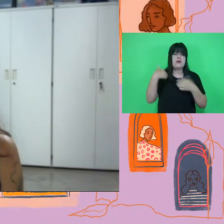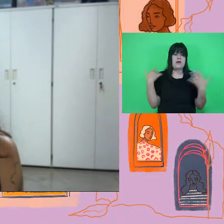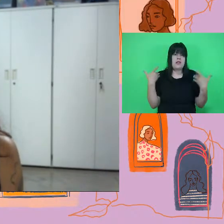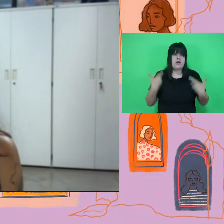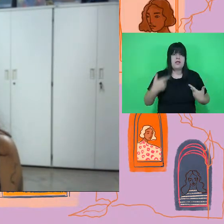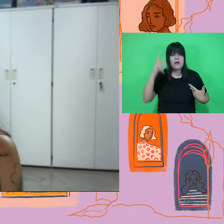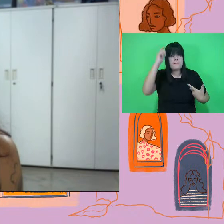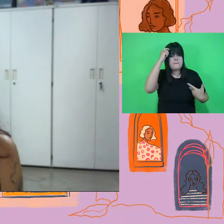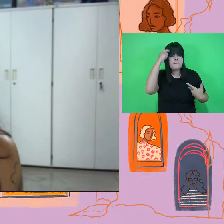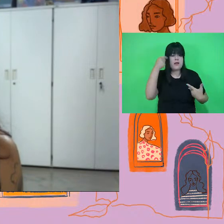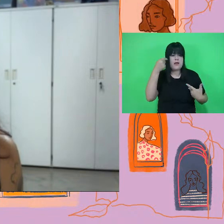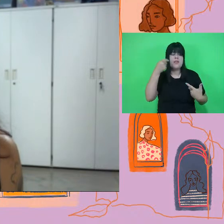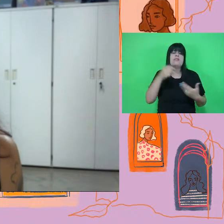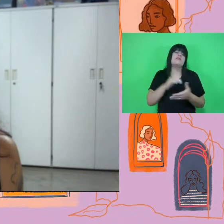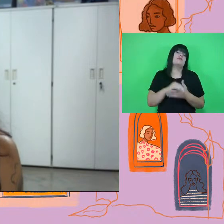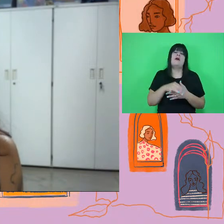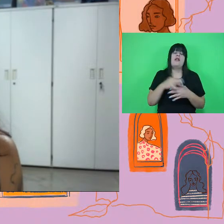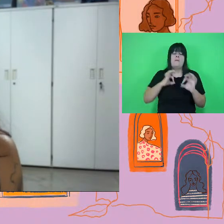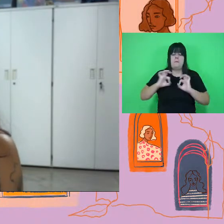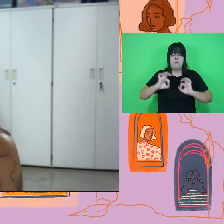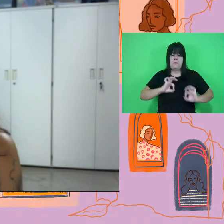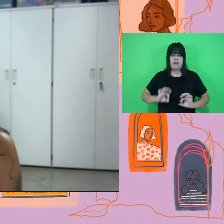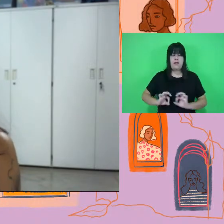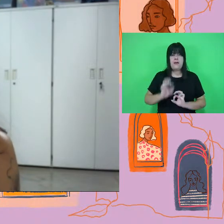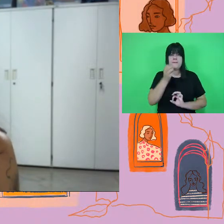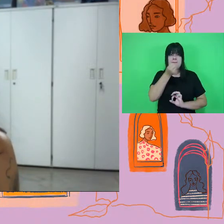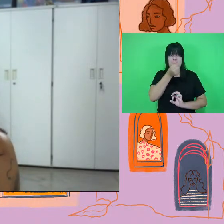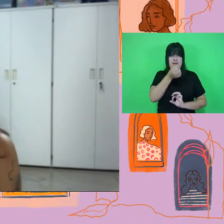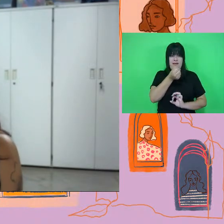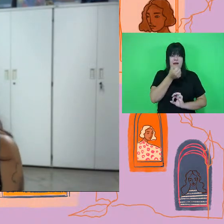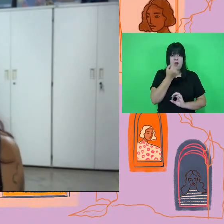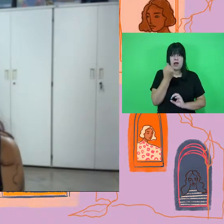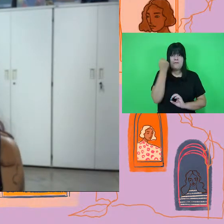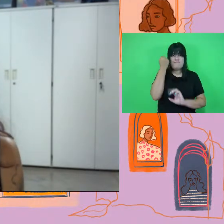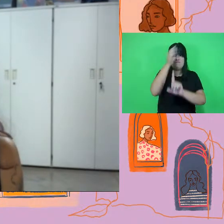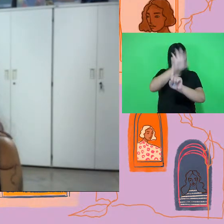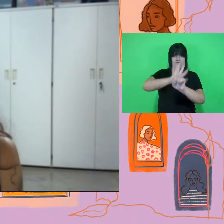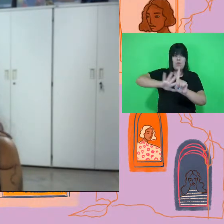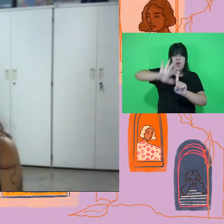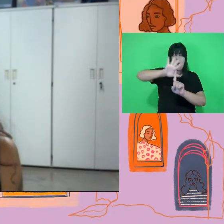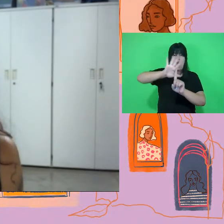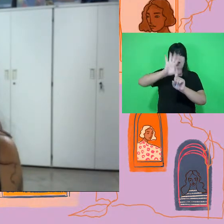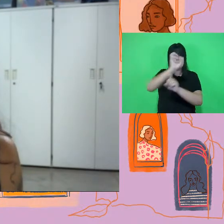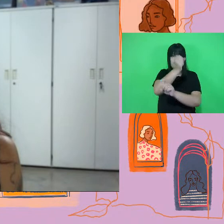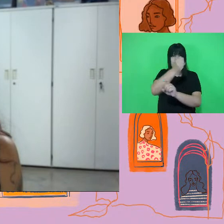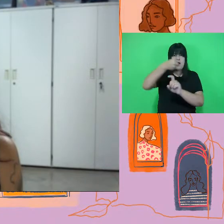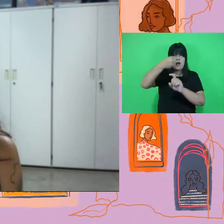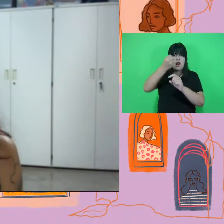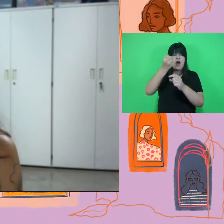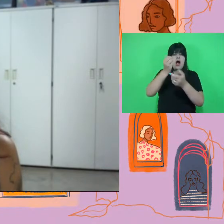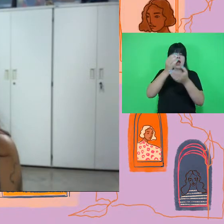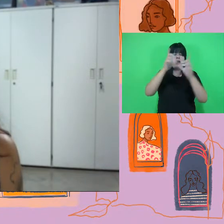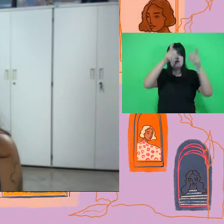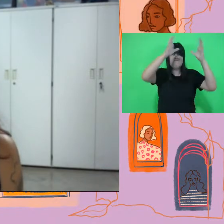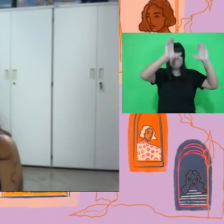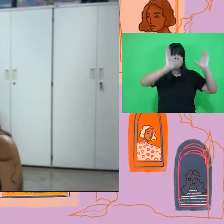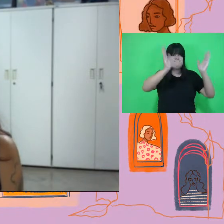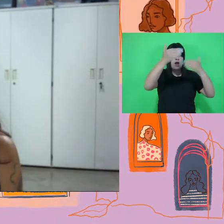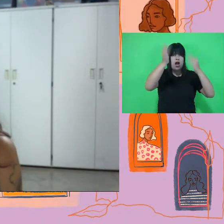sem manga, com bolinhas brancas. E ao meu fundo tem um armário com algumas caixas organizadoras, em